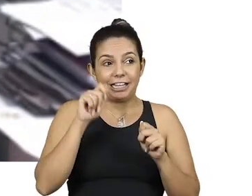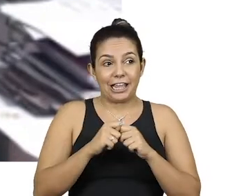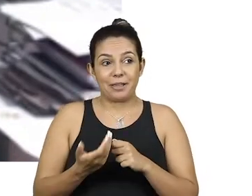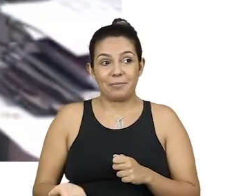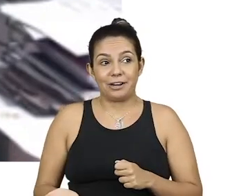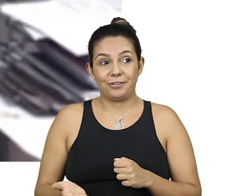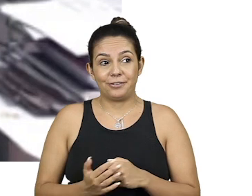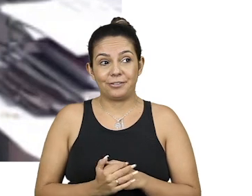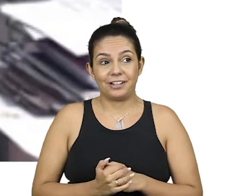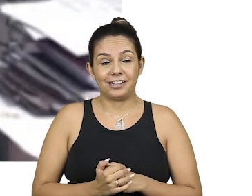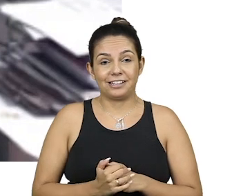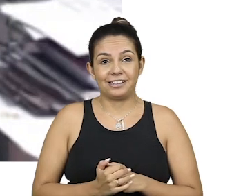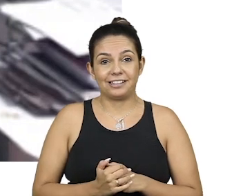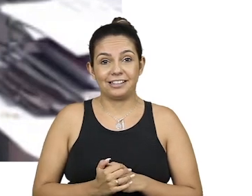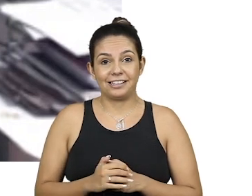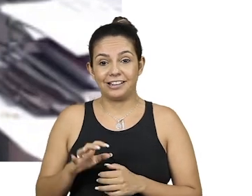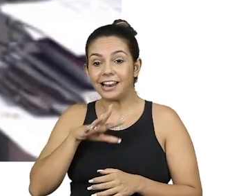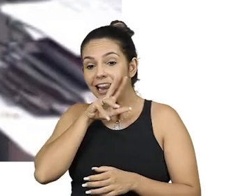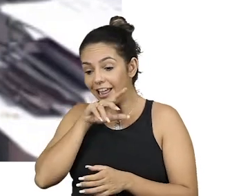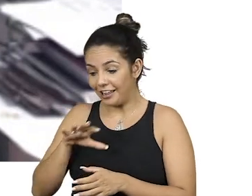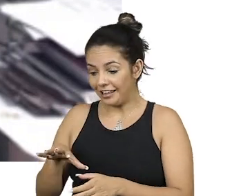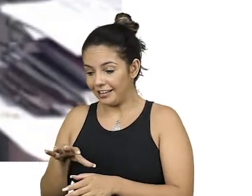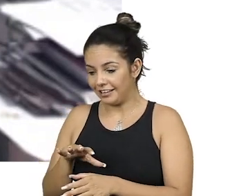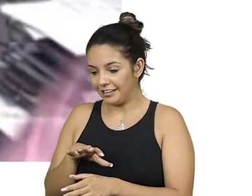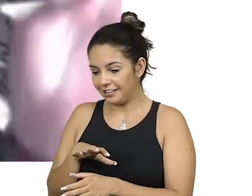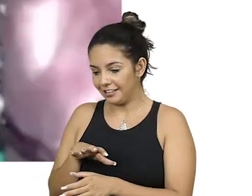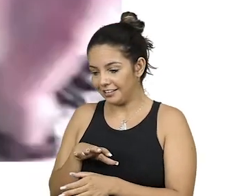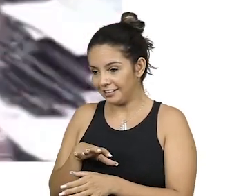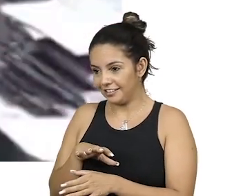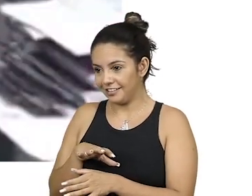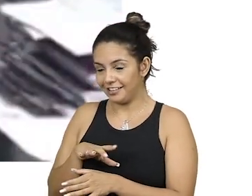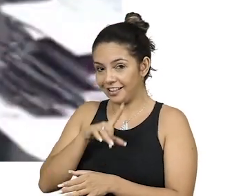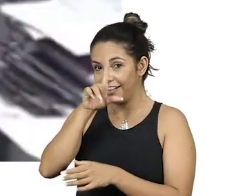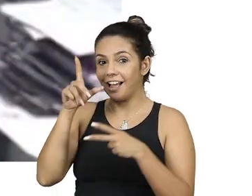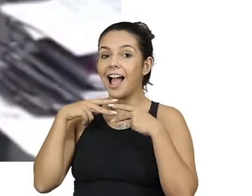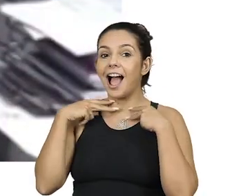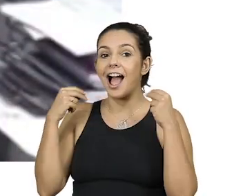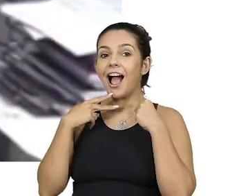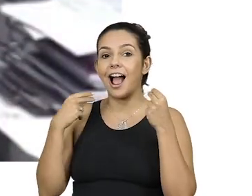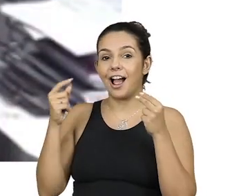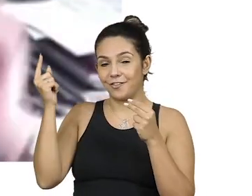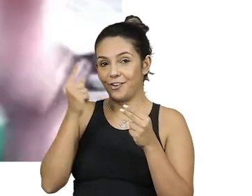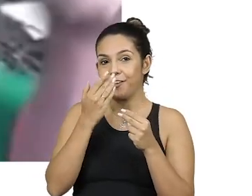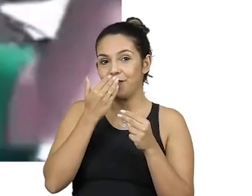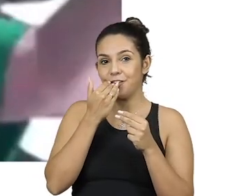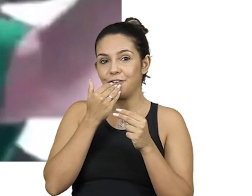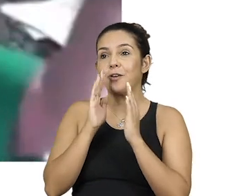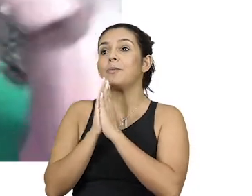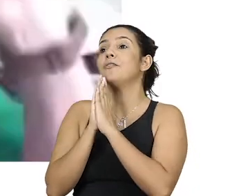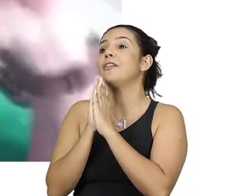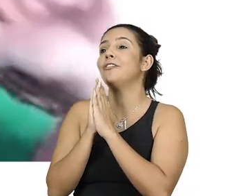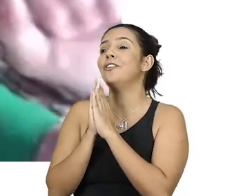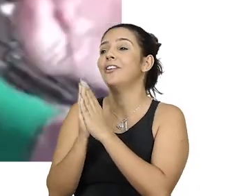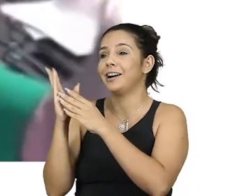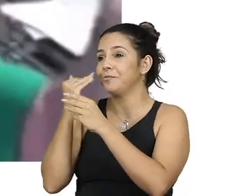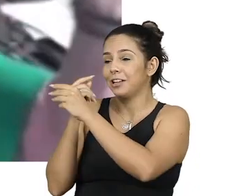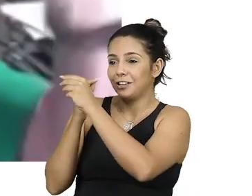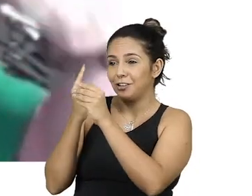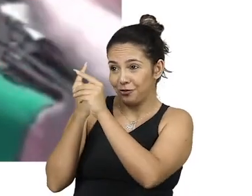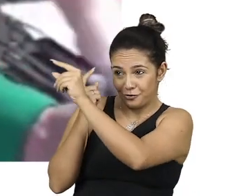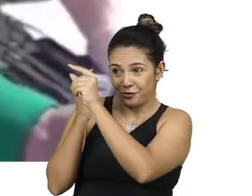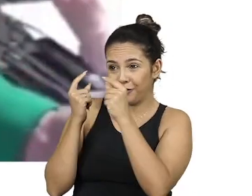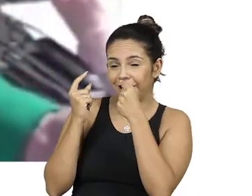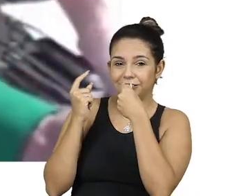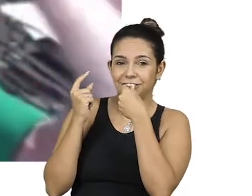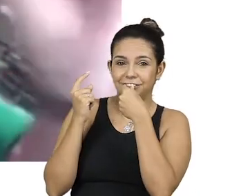sem derrubar a cabeça do leão. Passou um garçom com croquete. Ele, por favor,